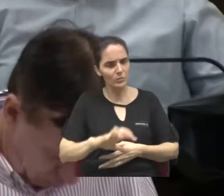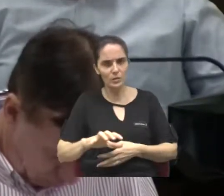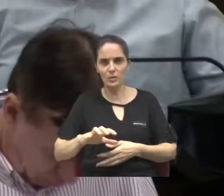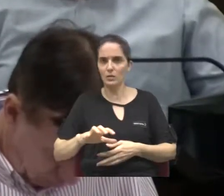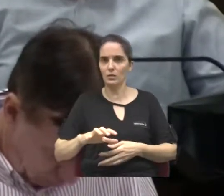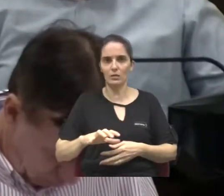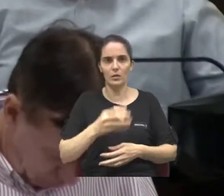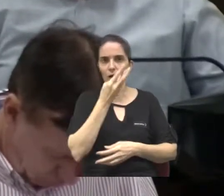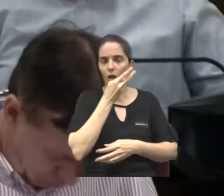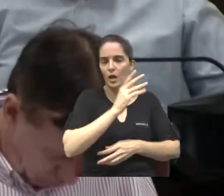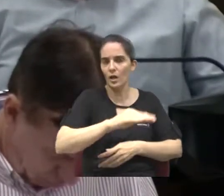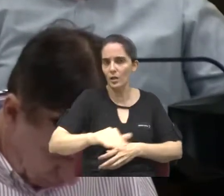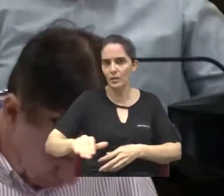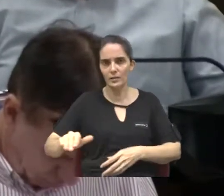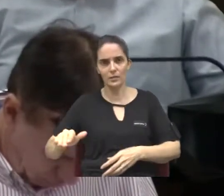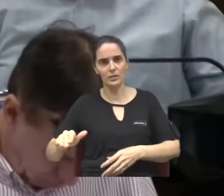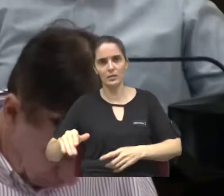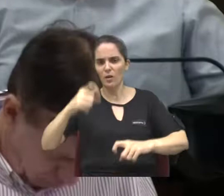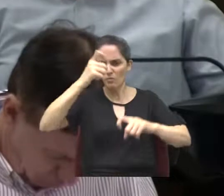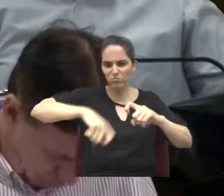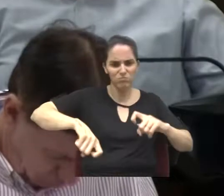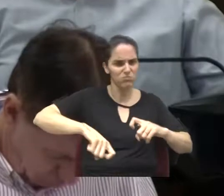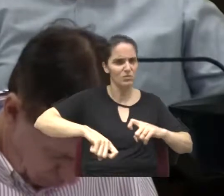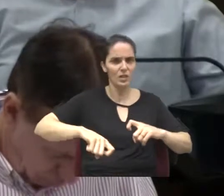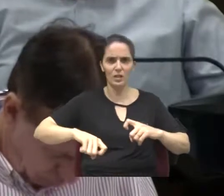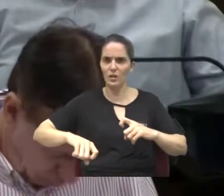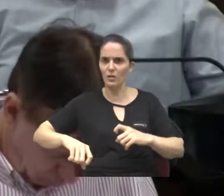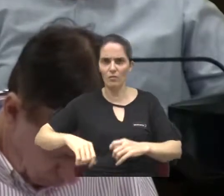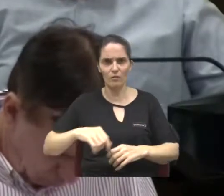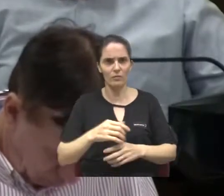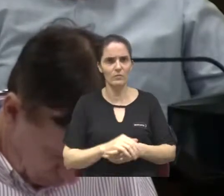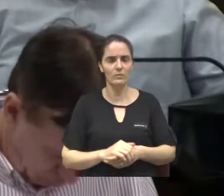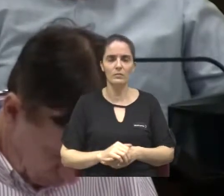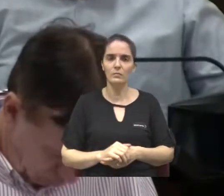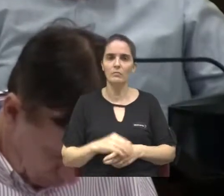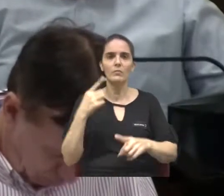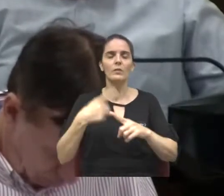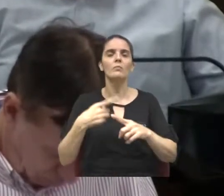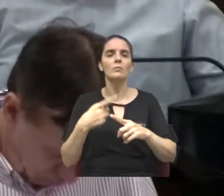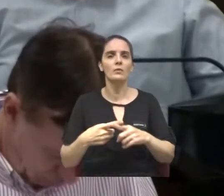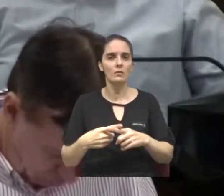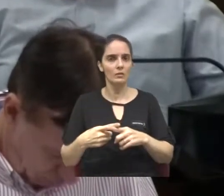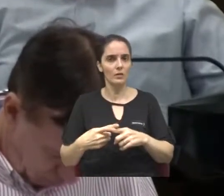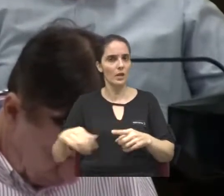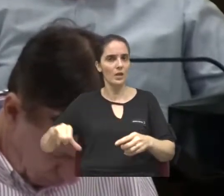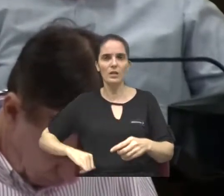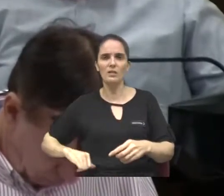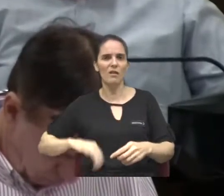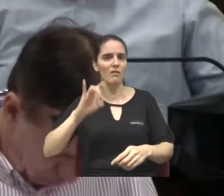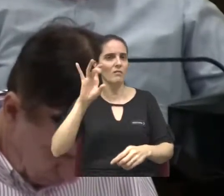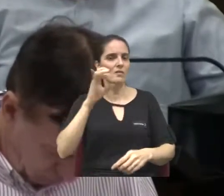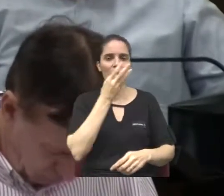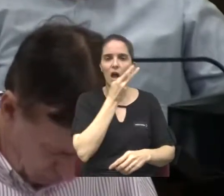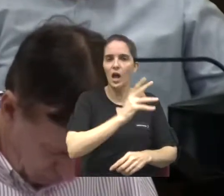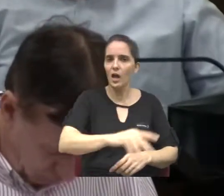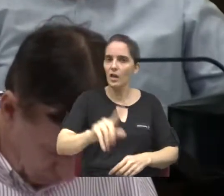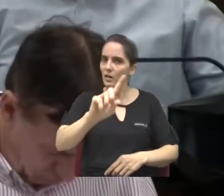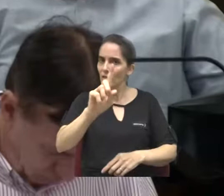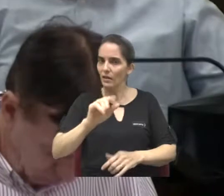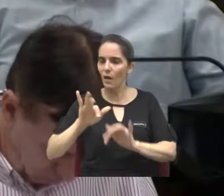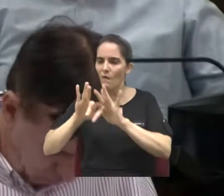que nenhuma criança seja violentada. E não sofre só a criança, sofre a